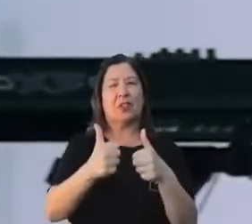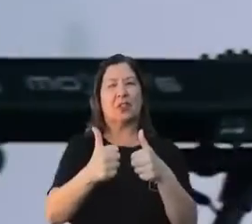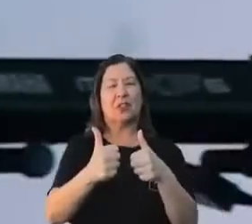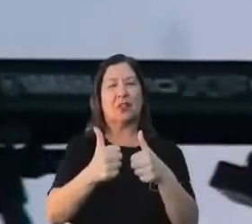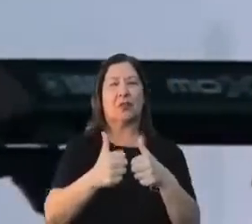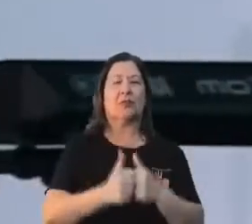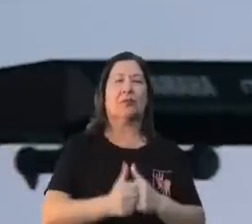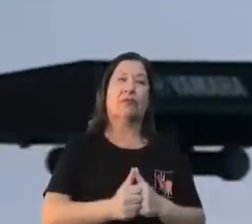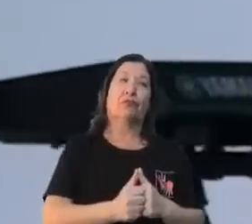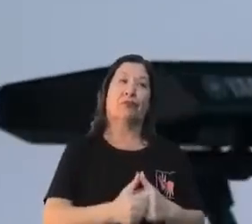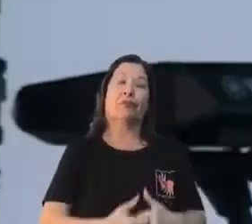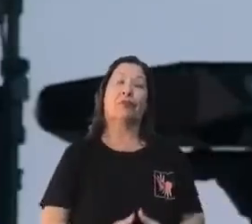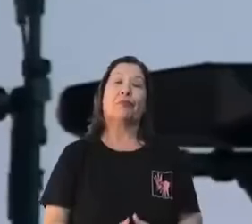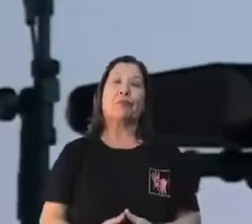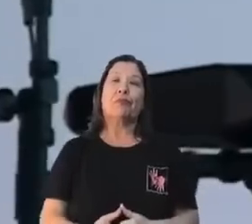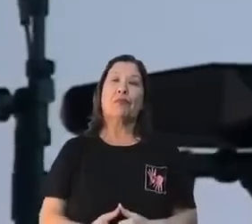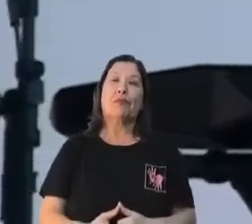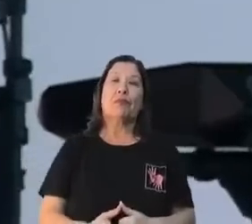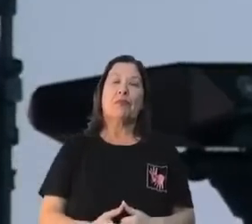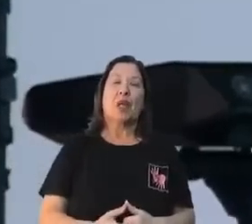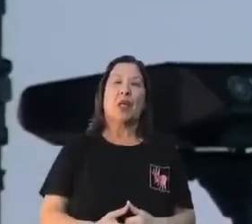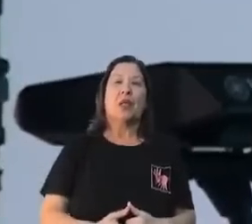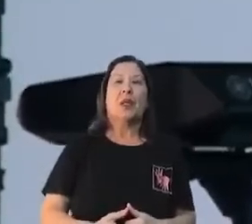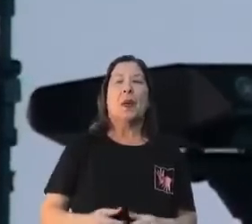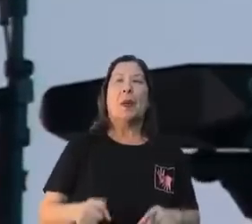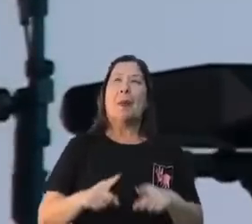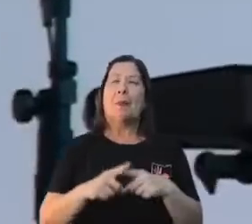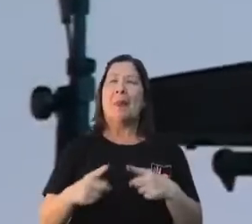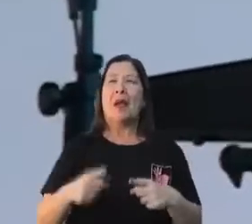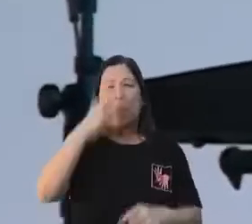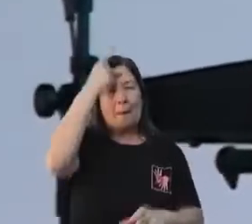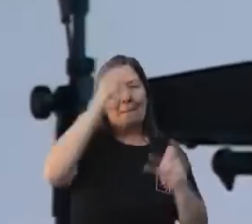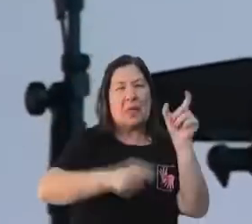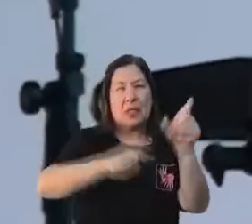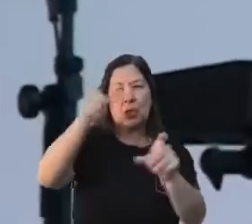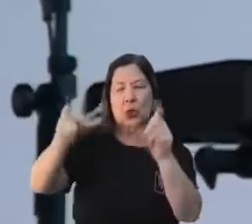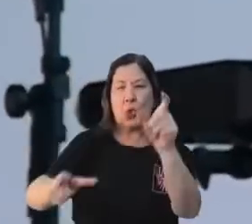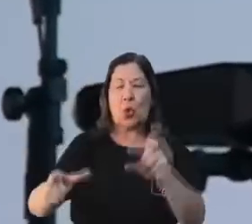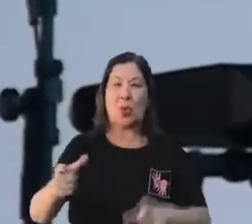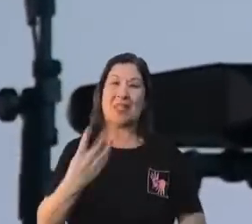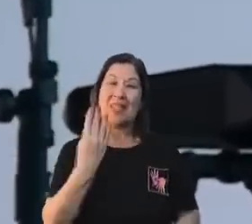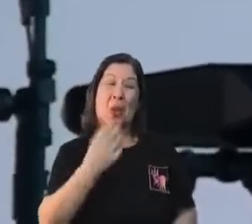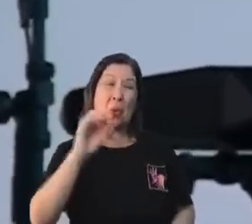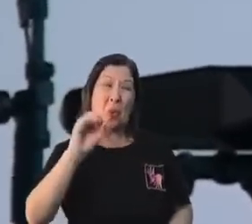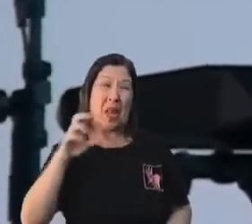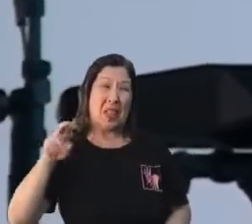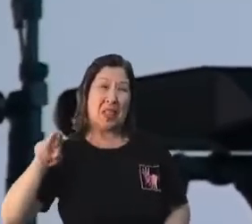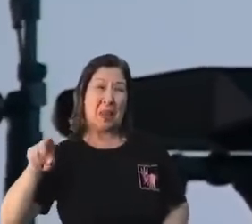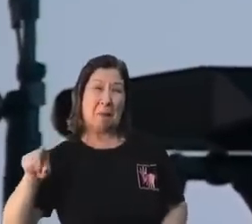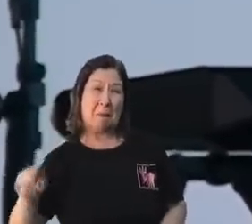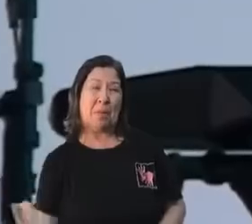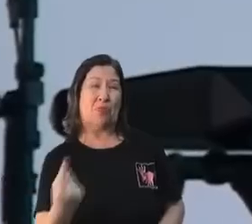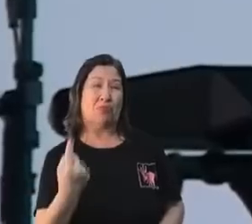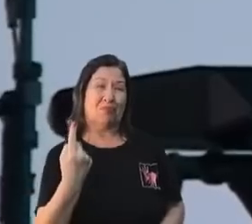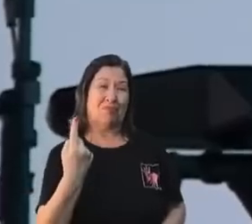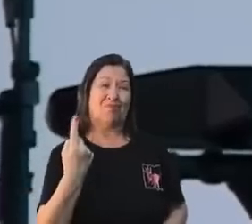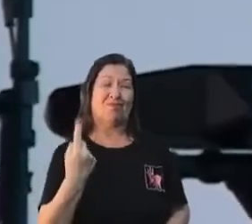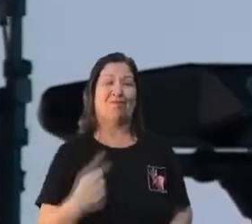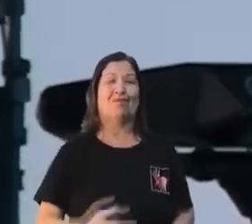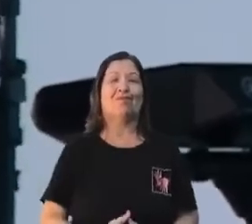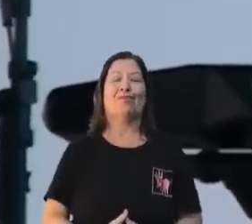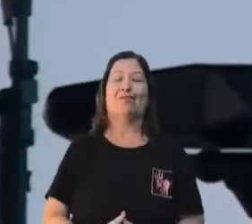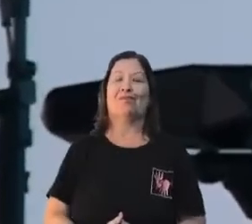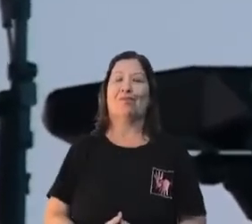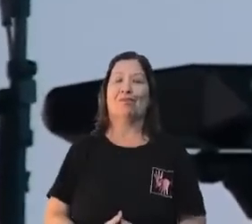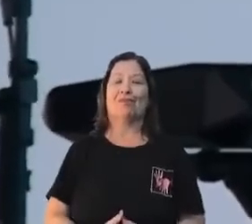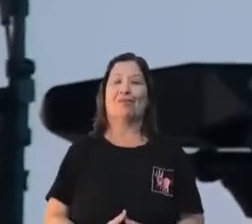que alcançava 40 mil pessoas da cidadezinha e do entorno da cidade. Chegou a seca, a